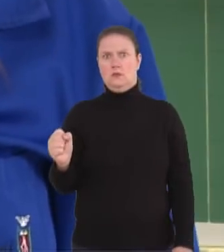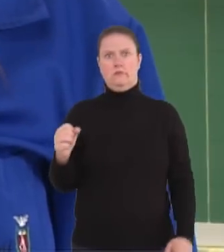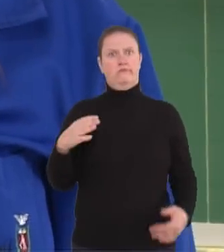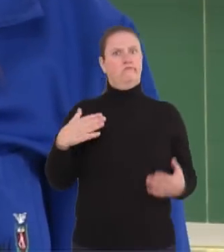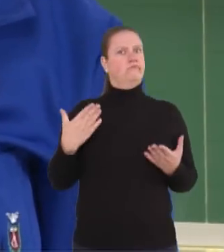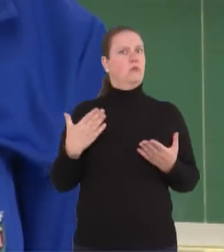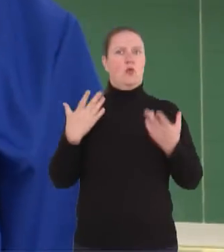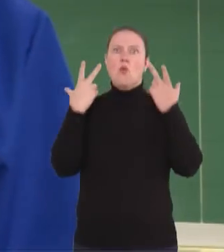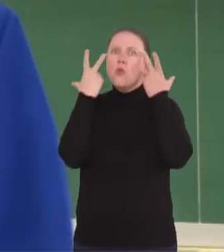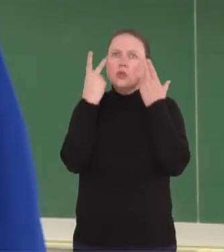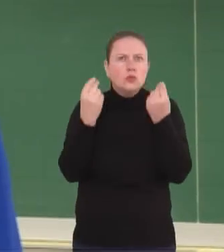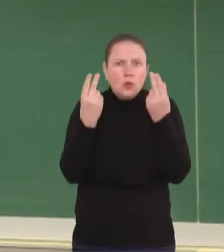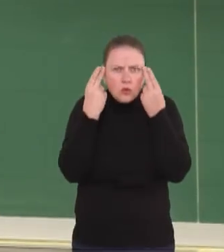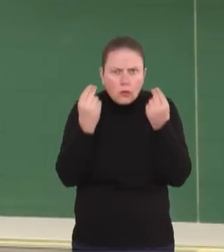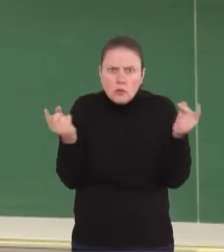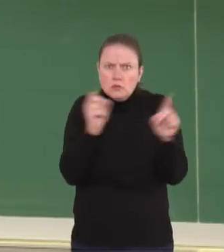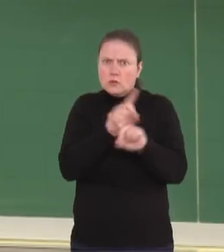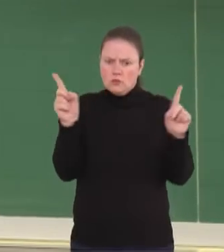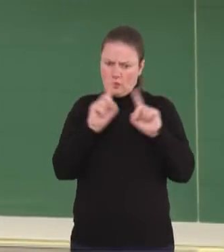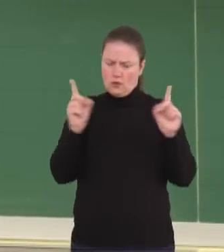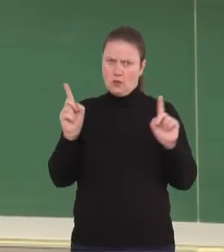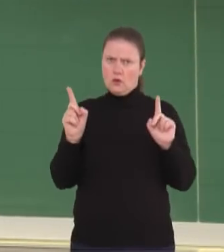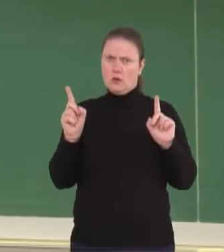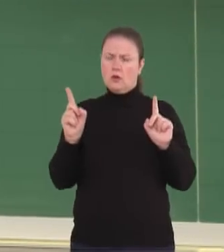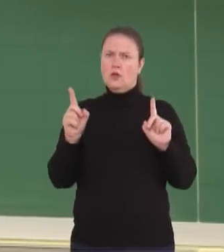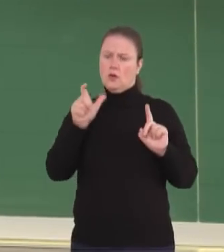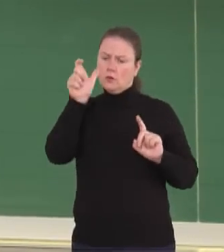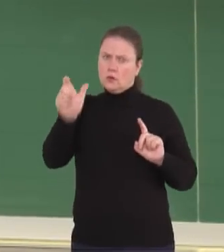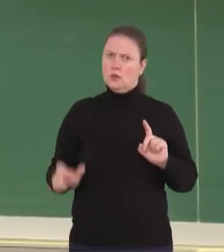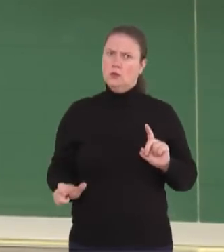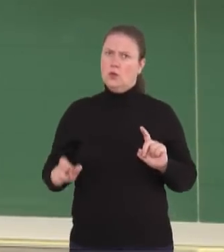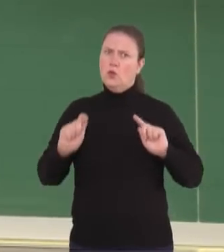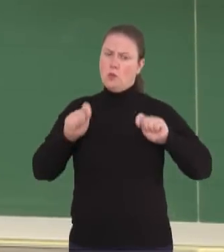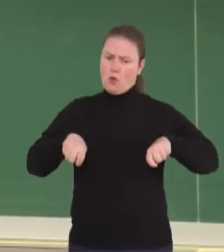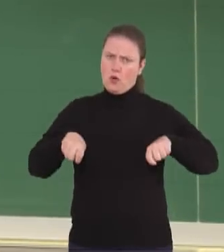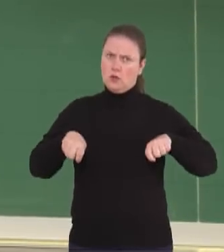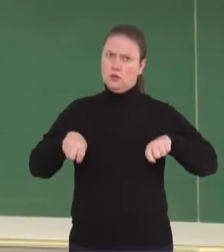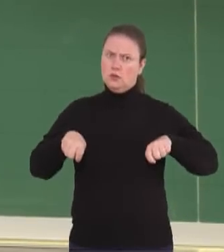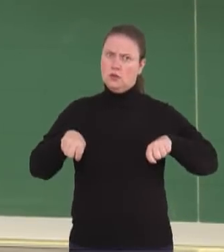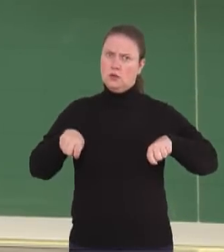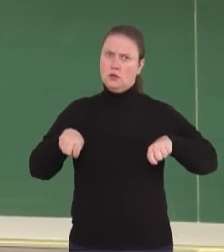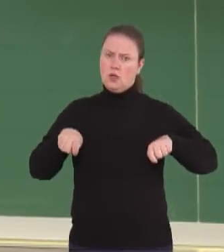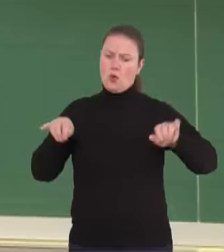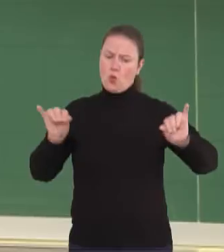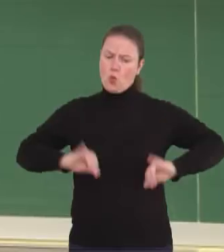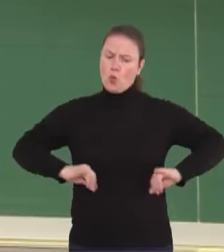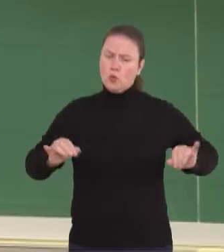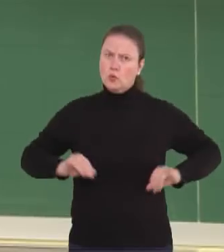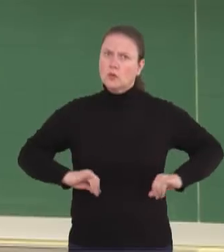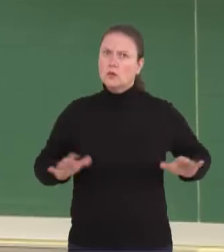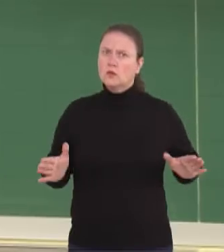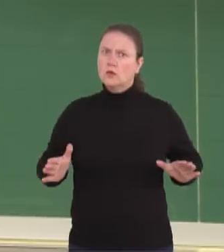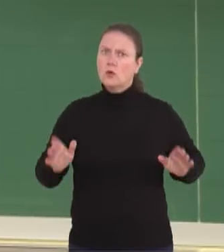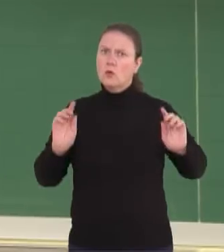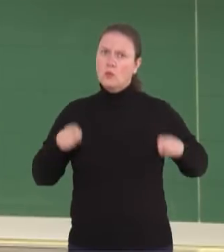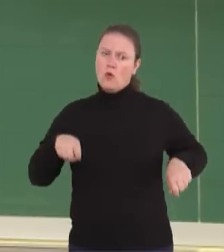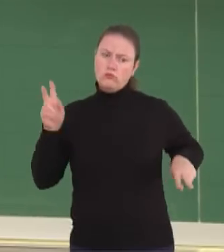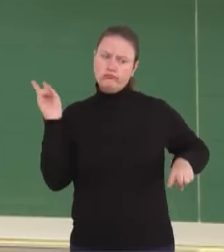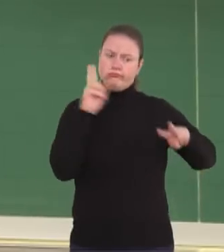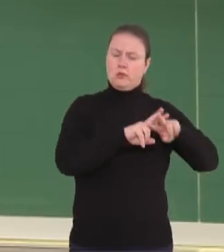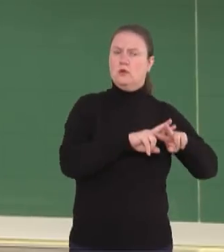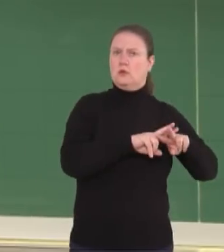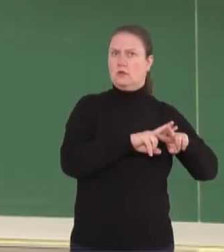pessoas cometerem e que a pessoa que comete acaba sofrendo aí até um preconceito maior, né? Quando acaba indo parar no sistema